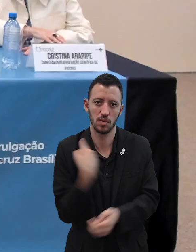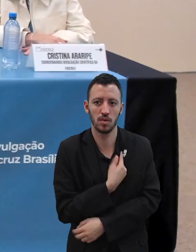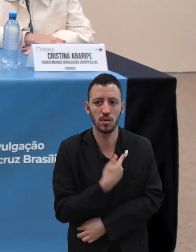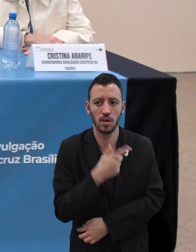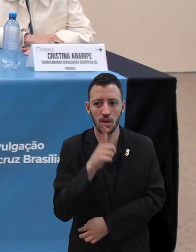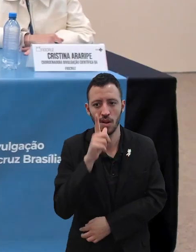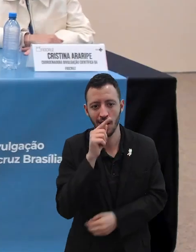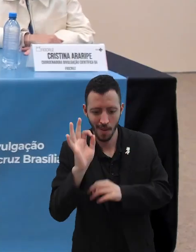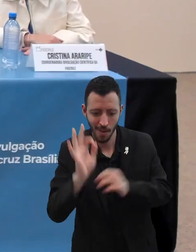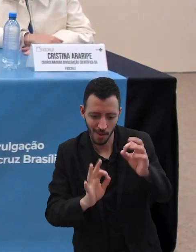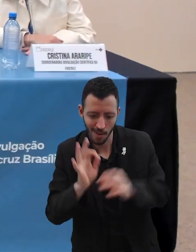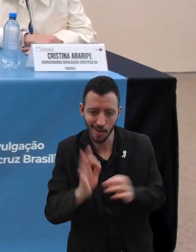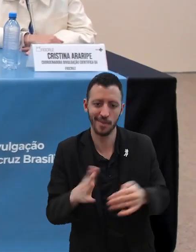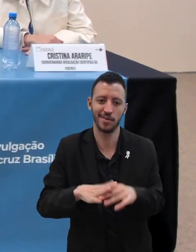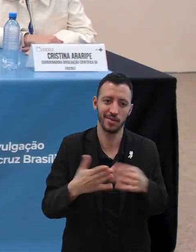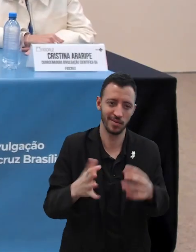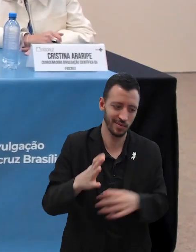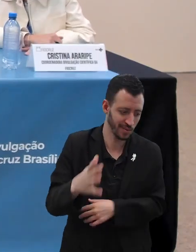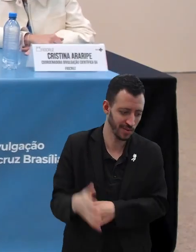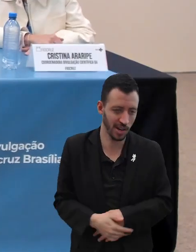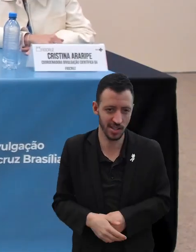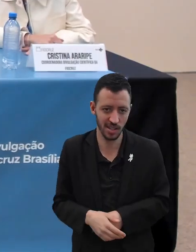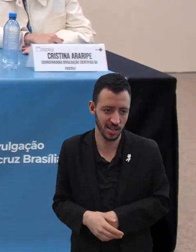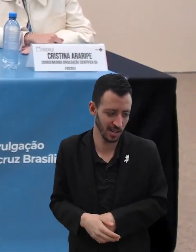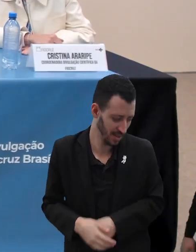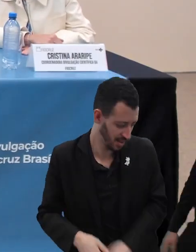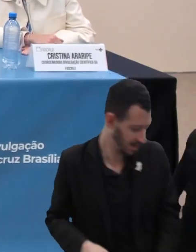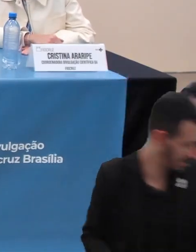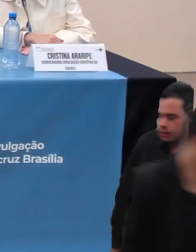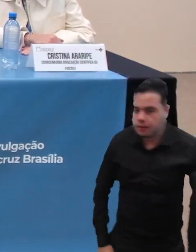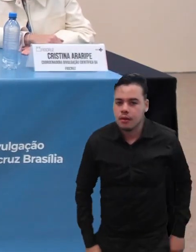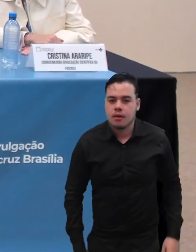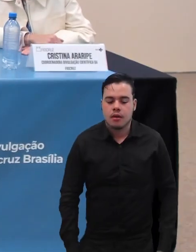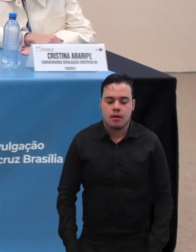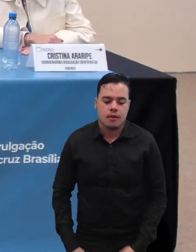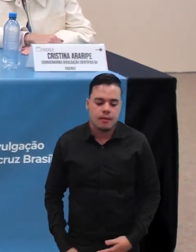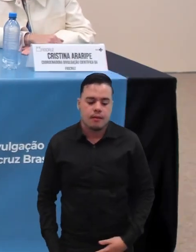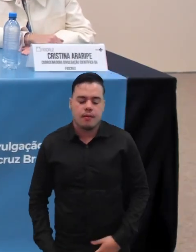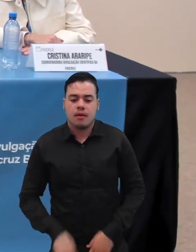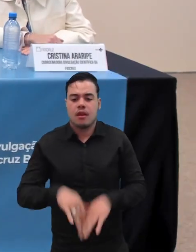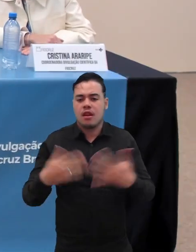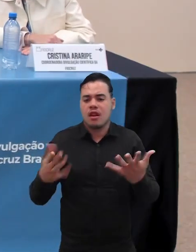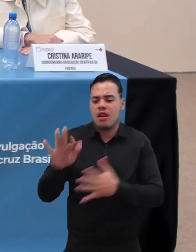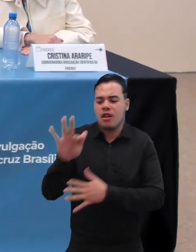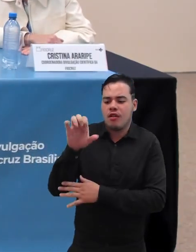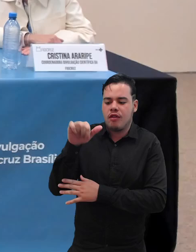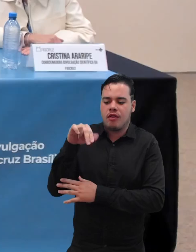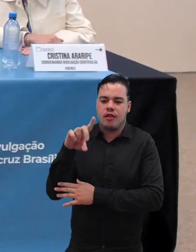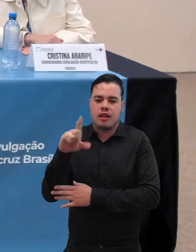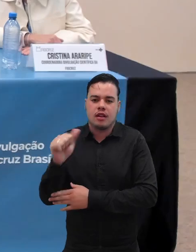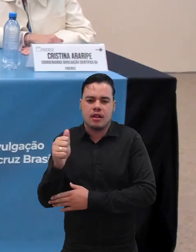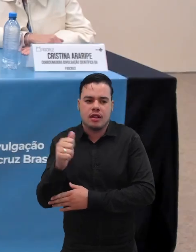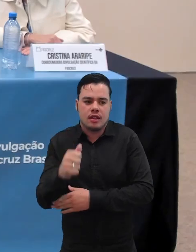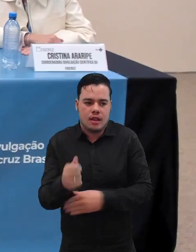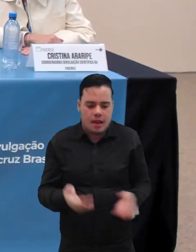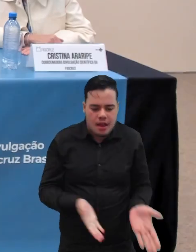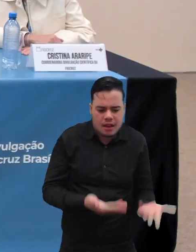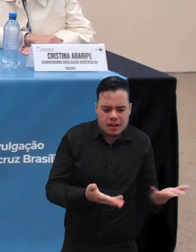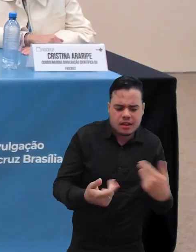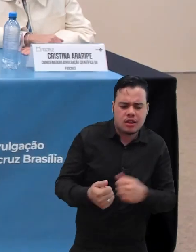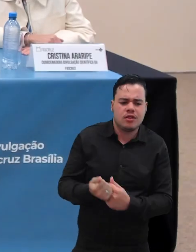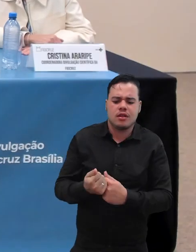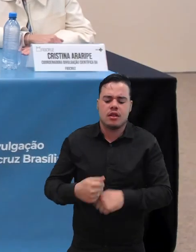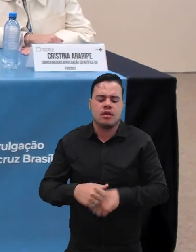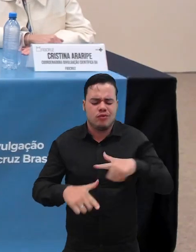água à organização de toda a mesa. Então, e Fernanda é engajada nesse sentido. E